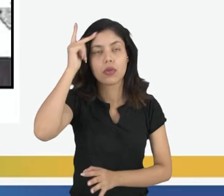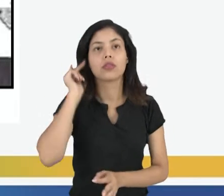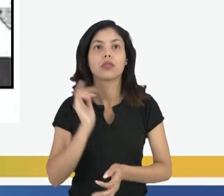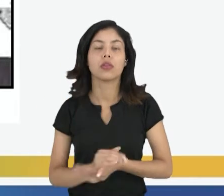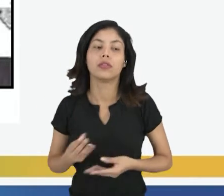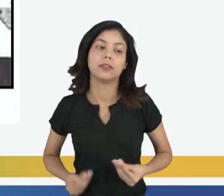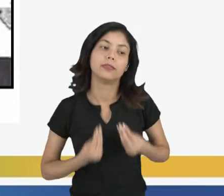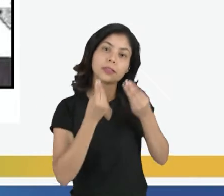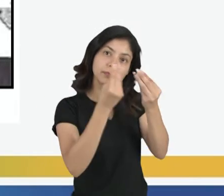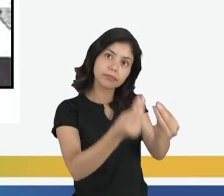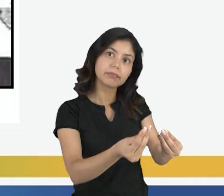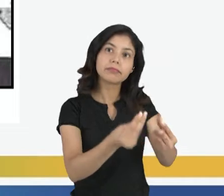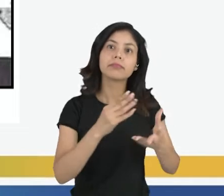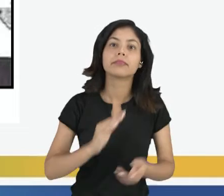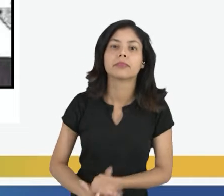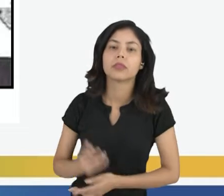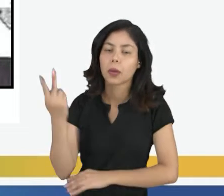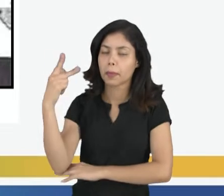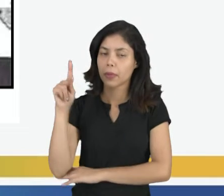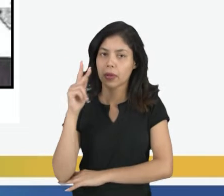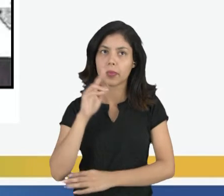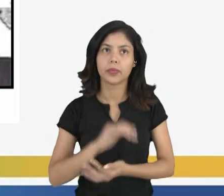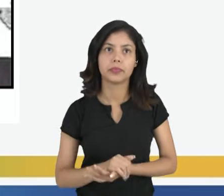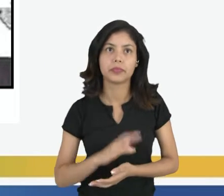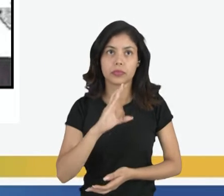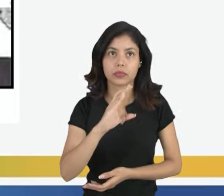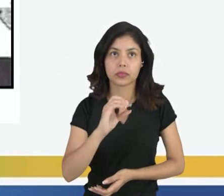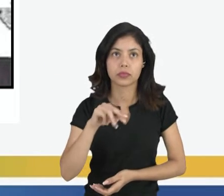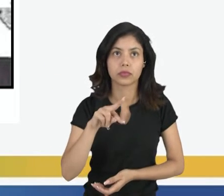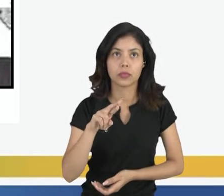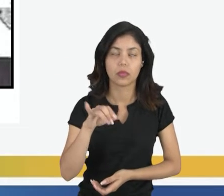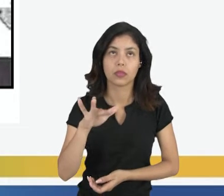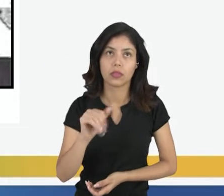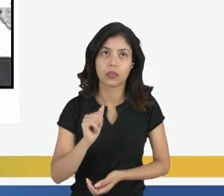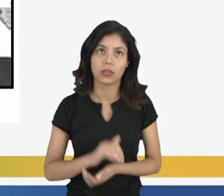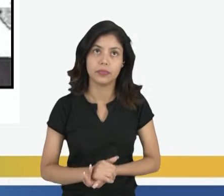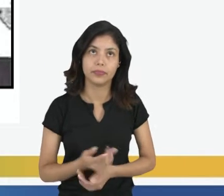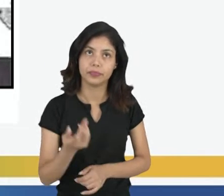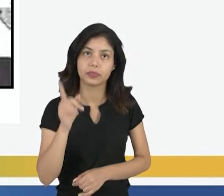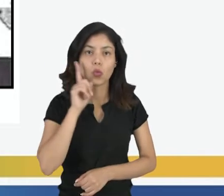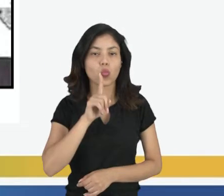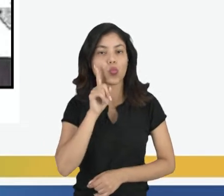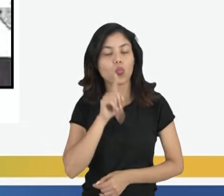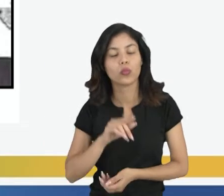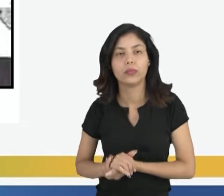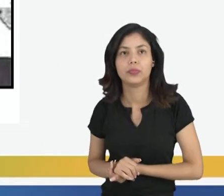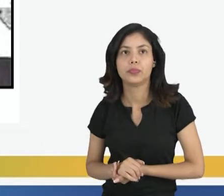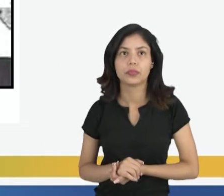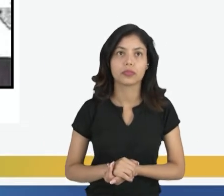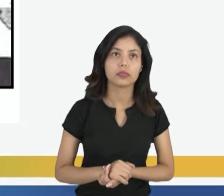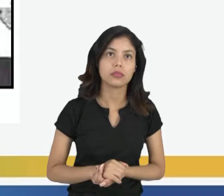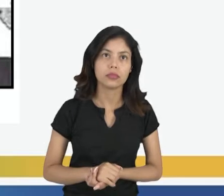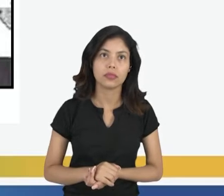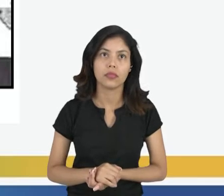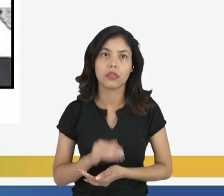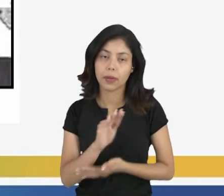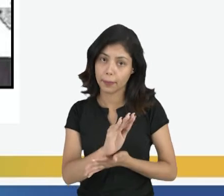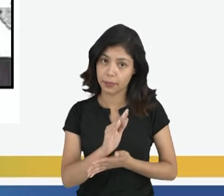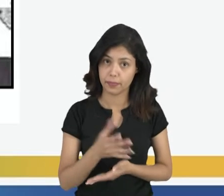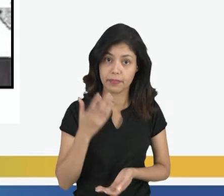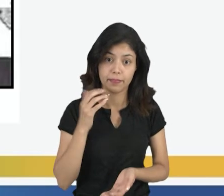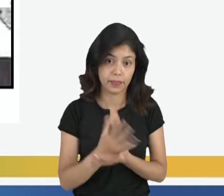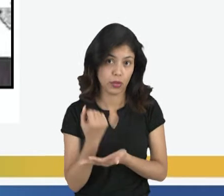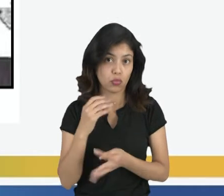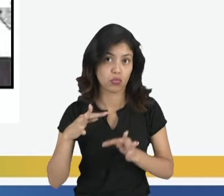serão entregues, né, então vai ser um período aí onde os comunistas, né, nos Estados Unidos, eles vão ser caçados, tá bom, pessoal?